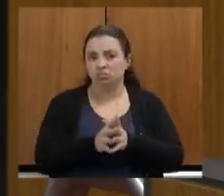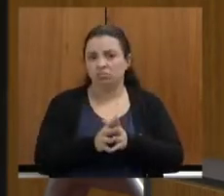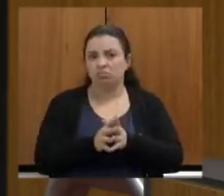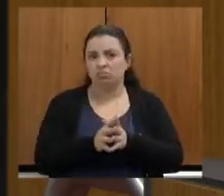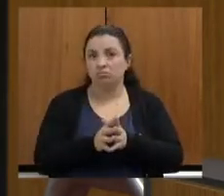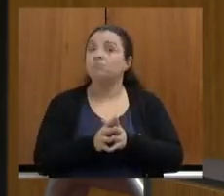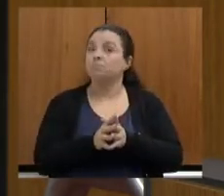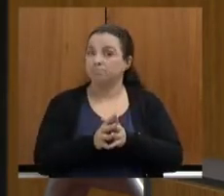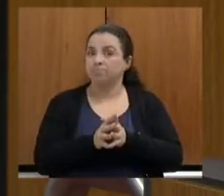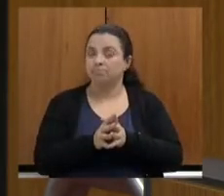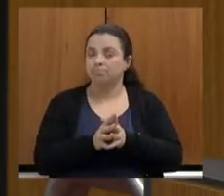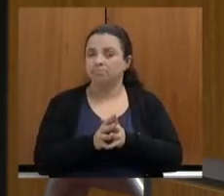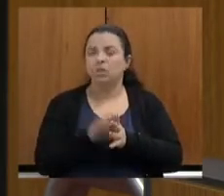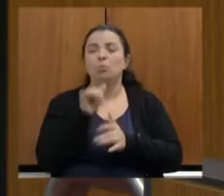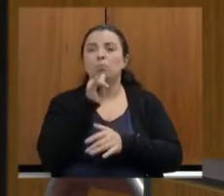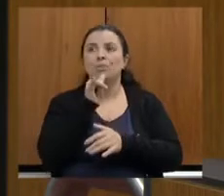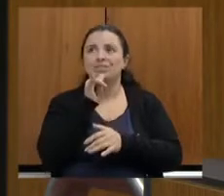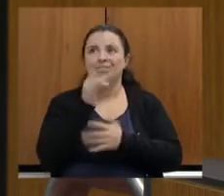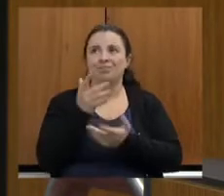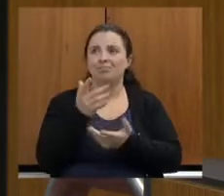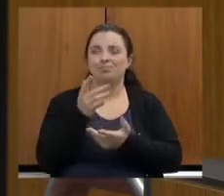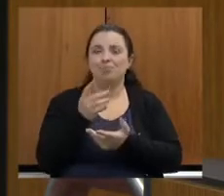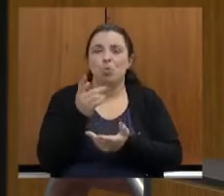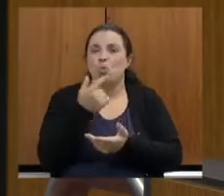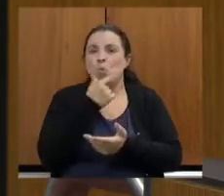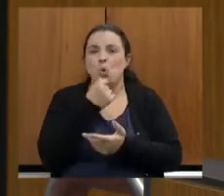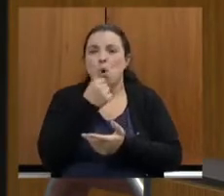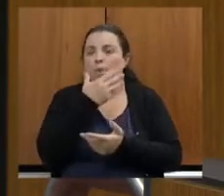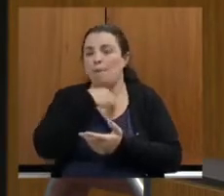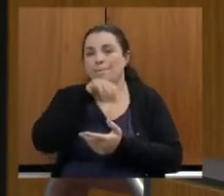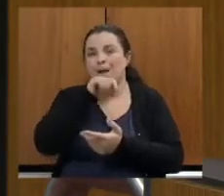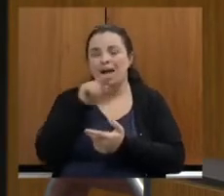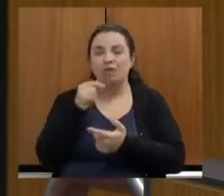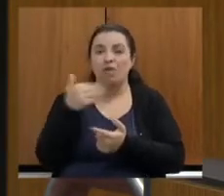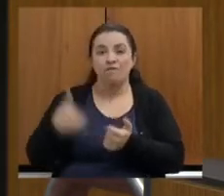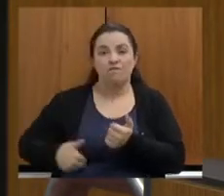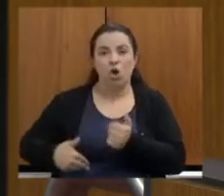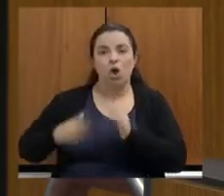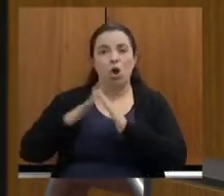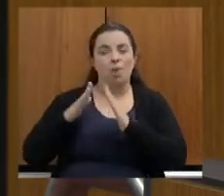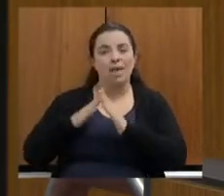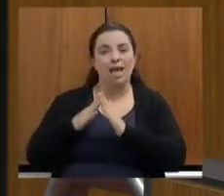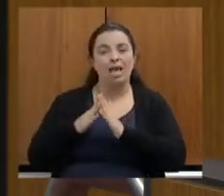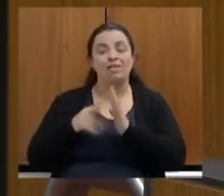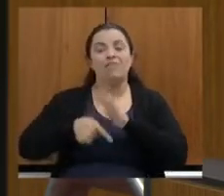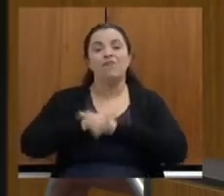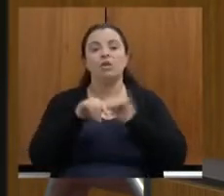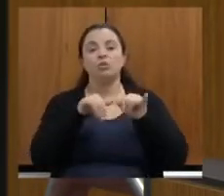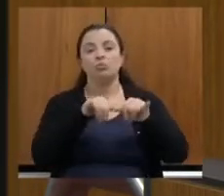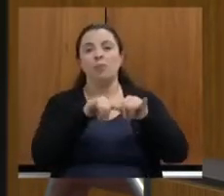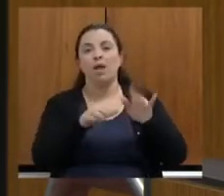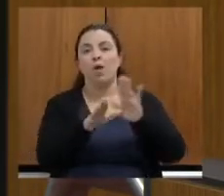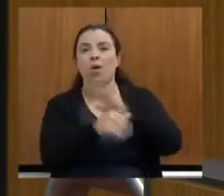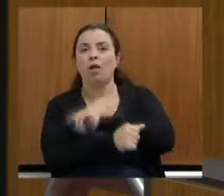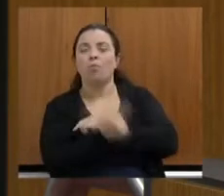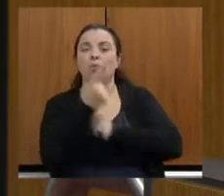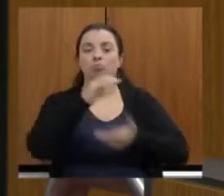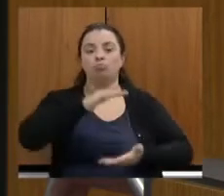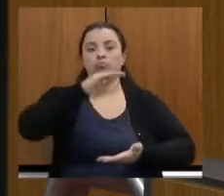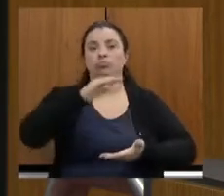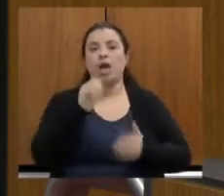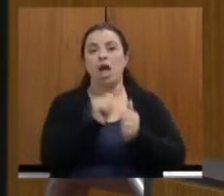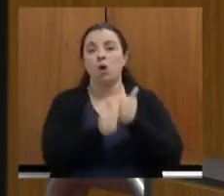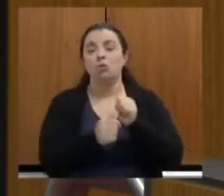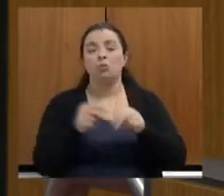pai de família entra no supermercado e rouba um pacote de arroz para alimentar as crianças que tá em casa porque ele não tem condição de